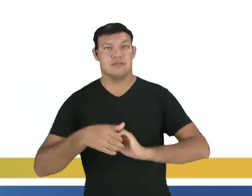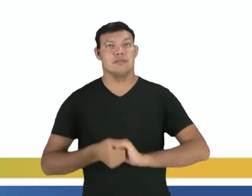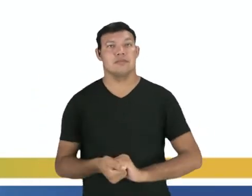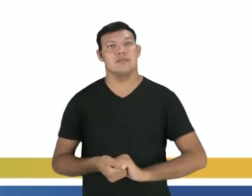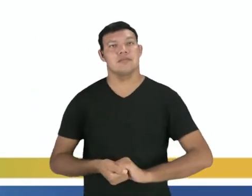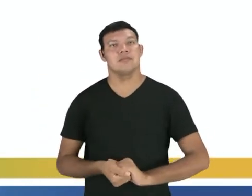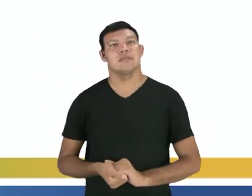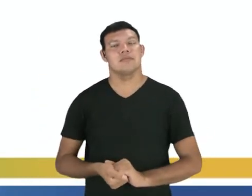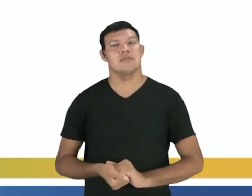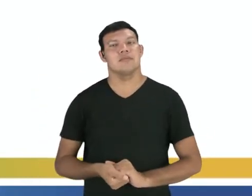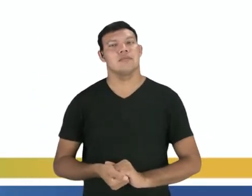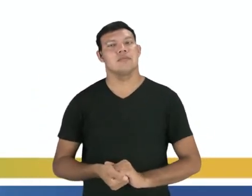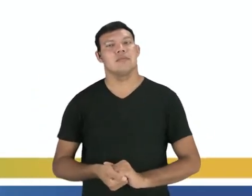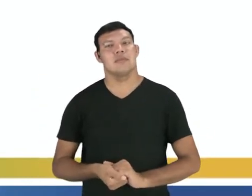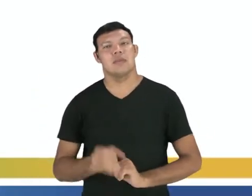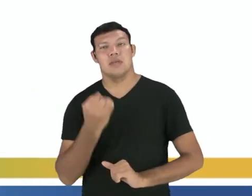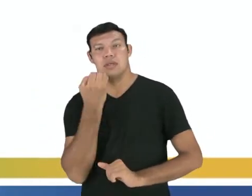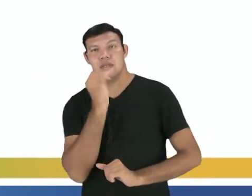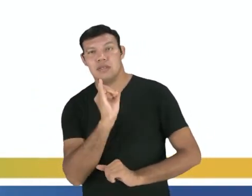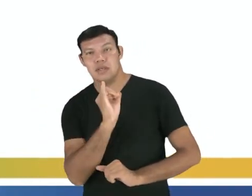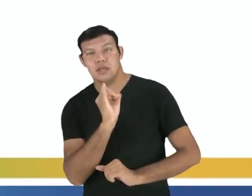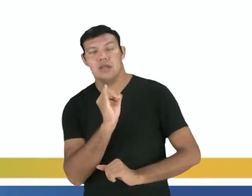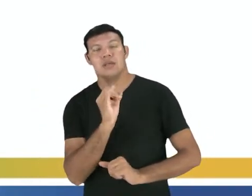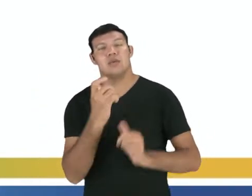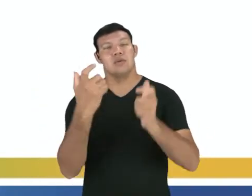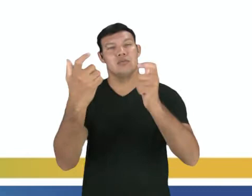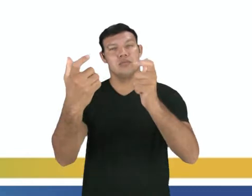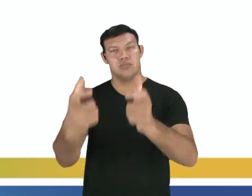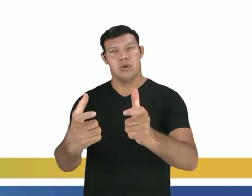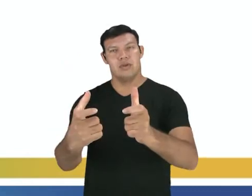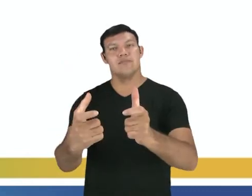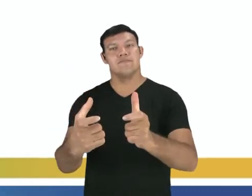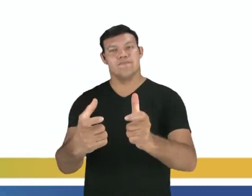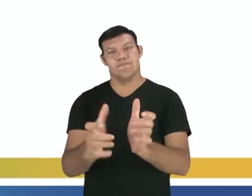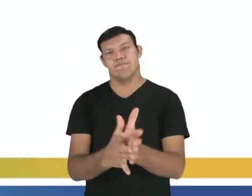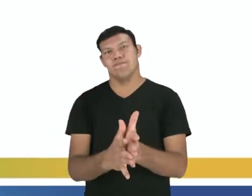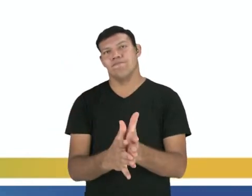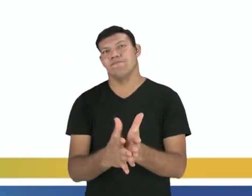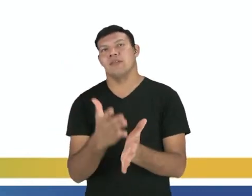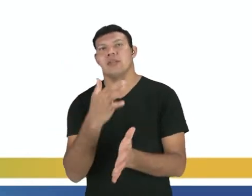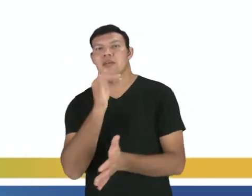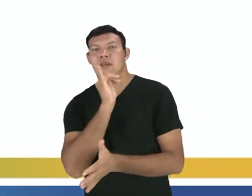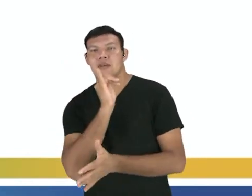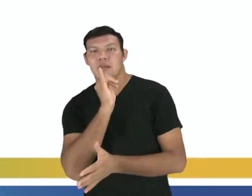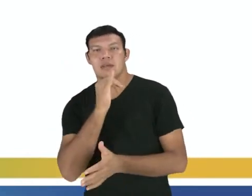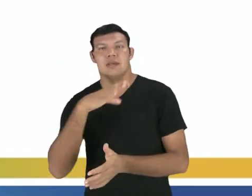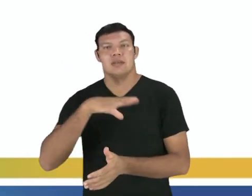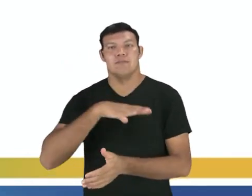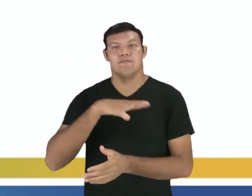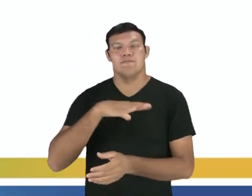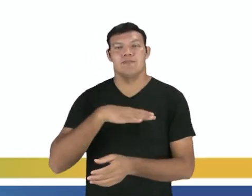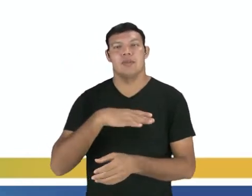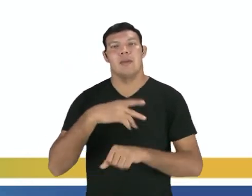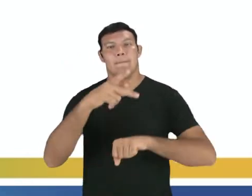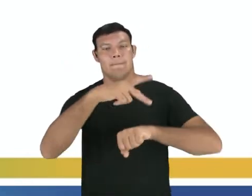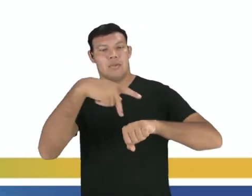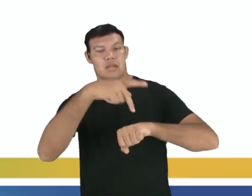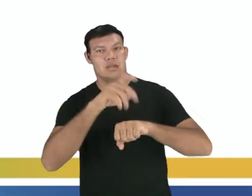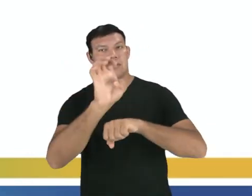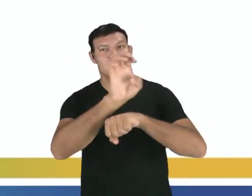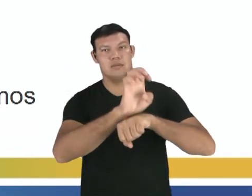quando esse lugar por quando formos falar sobre lugares maiores como cidades países estados